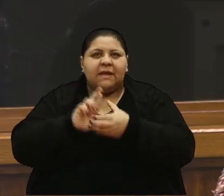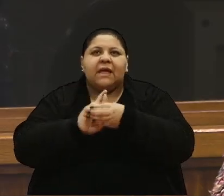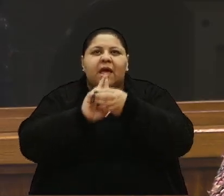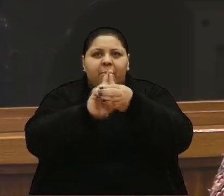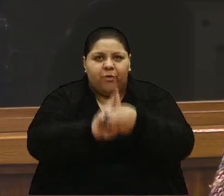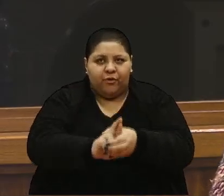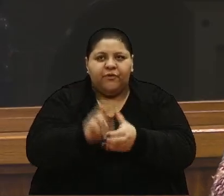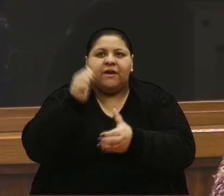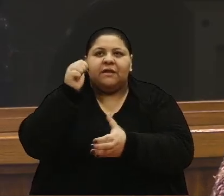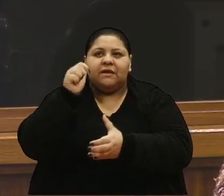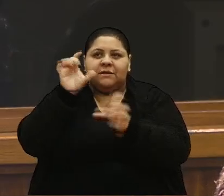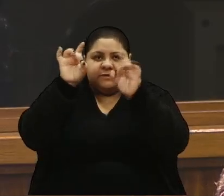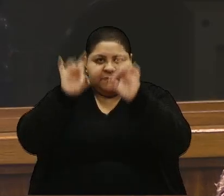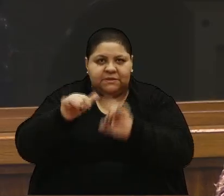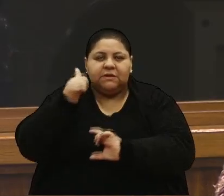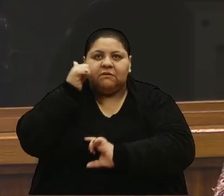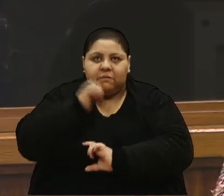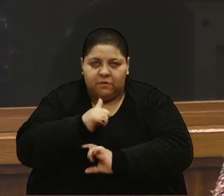Representando